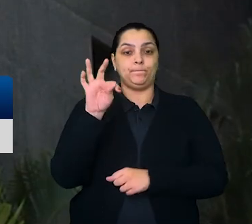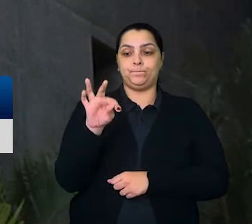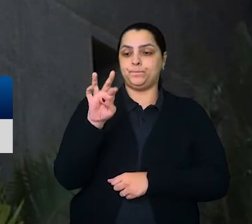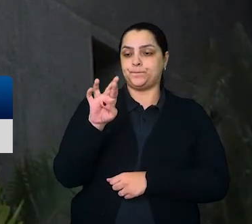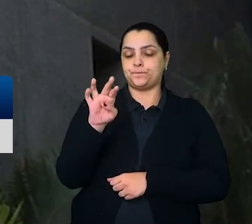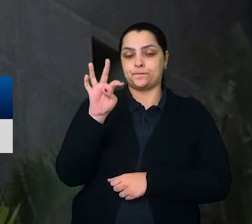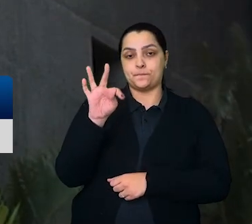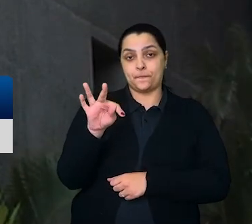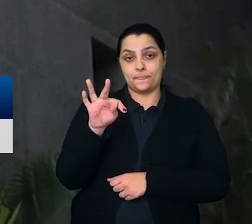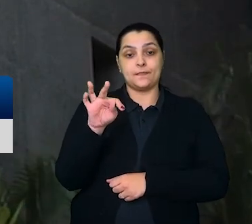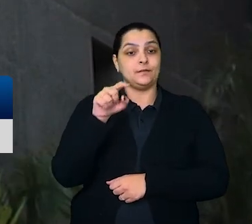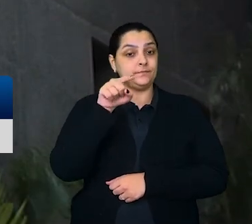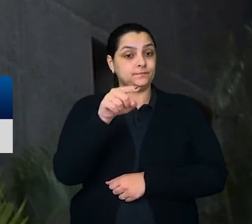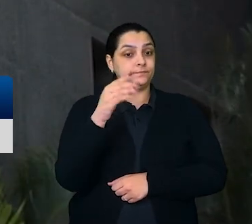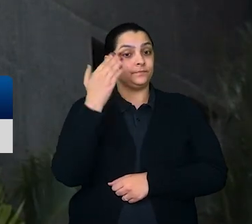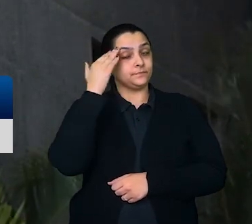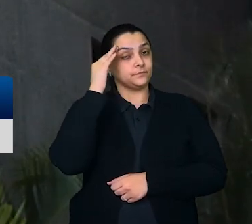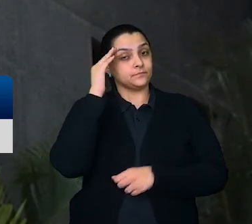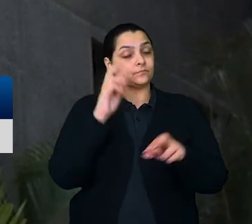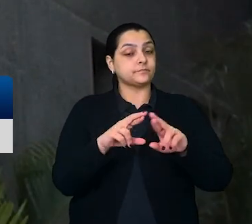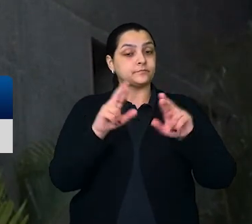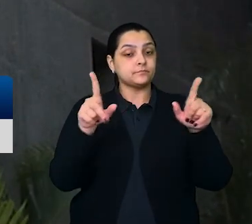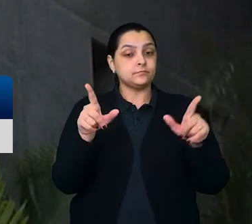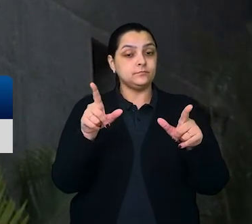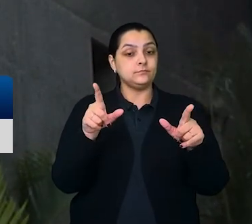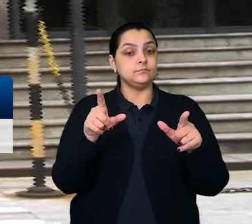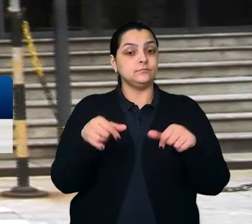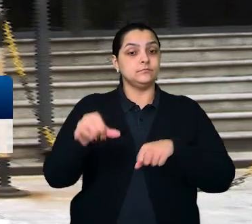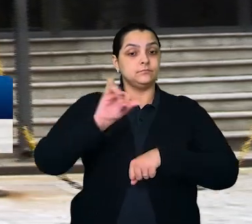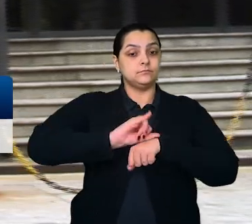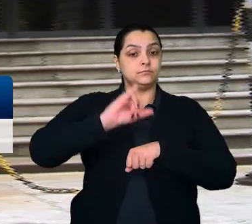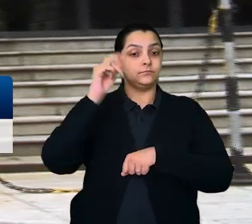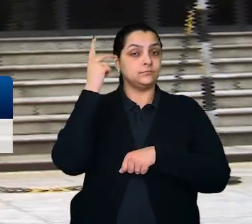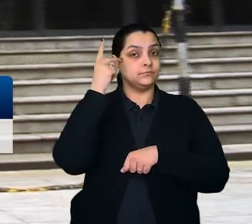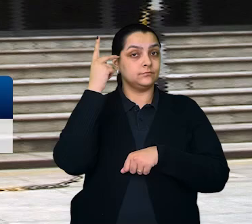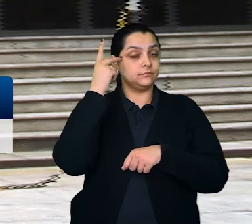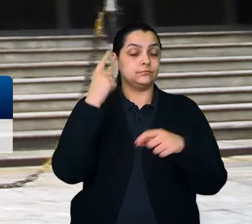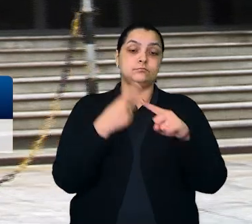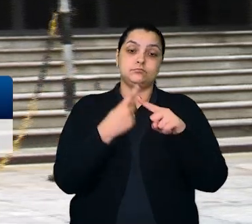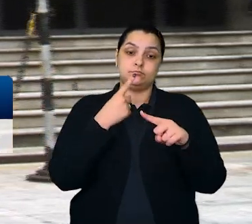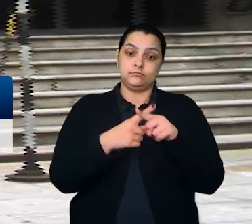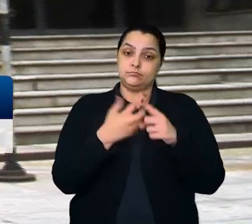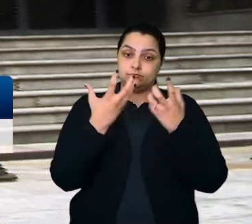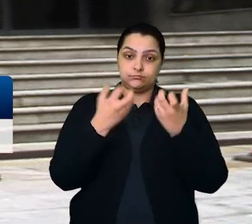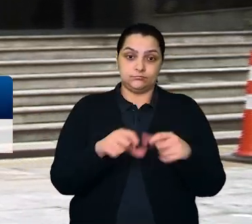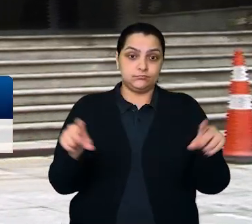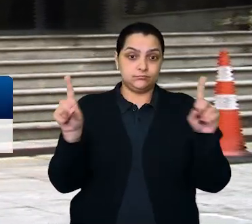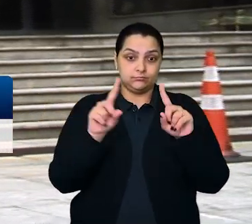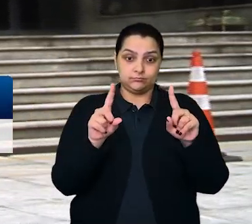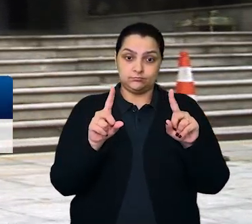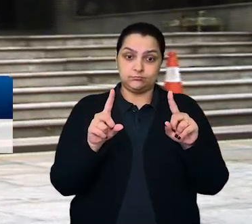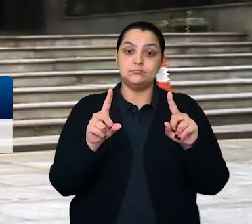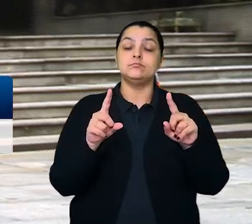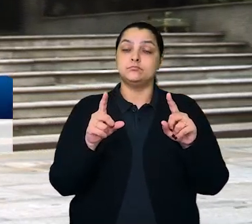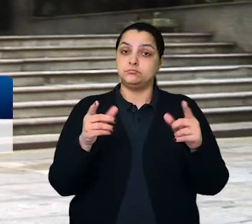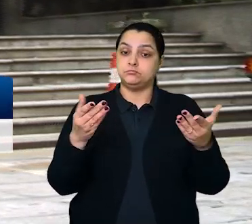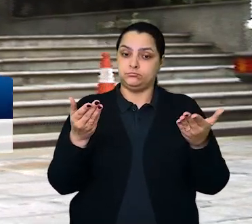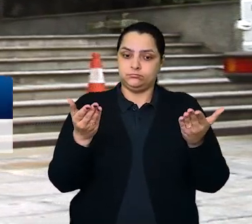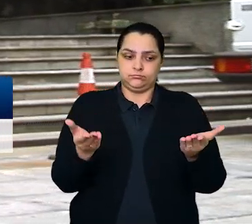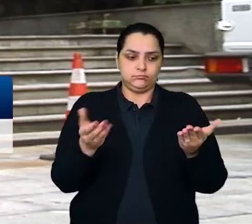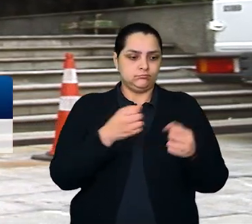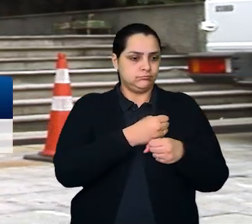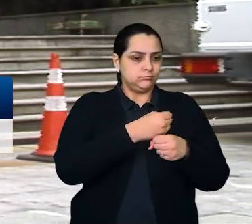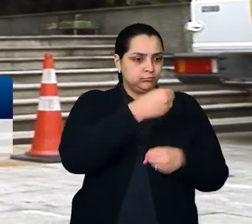Tribunal Regional do Trabalho da 2ª Região, na capital paulista. Isso porque, embora tenha rejeitado relação entre as lesões e